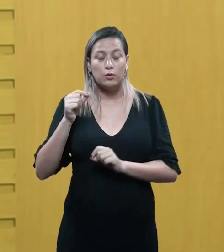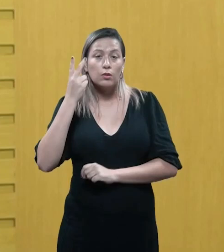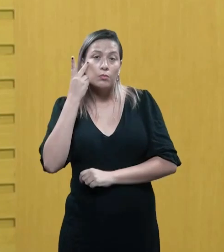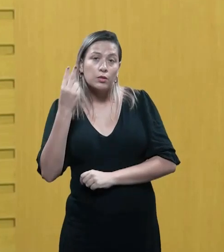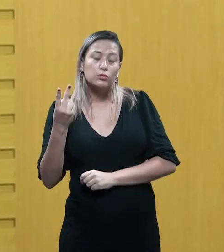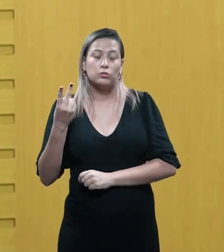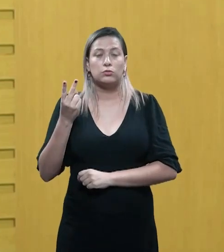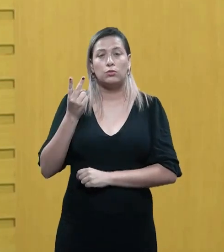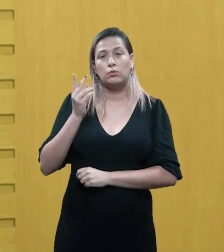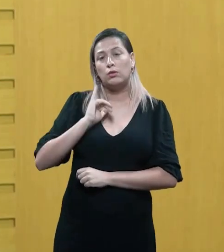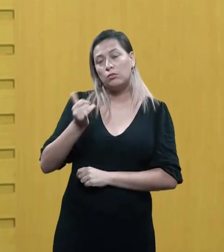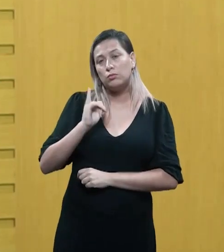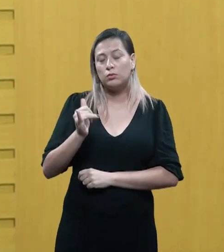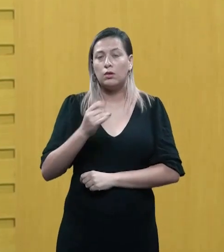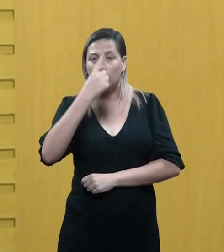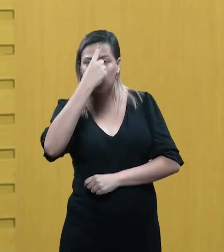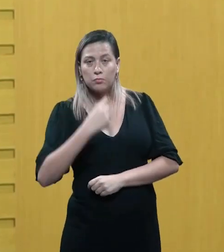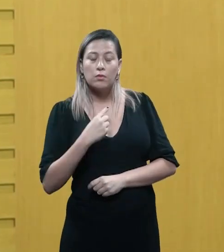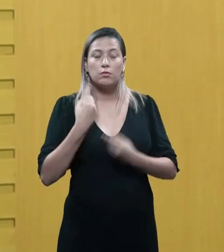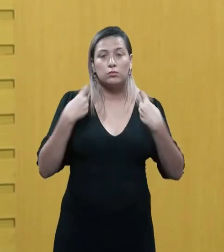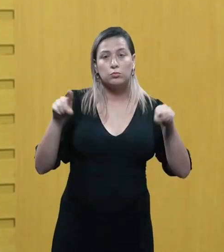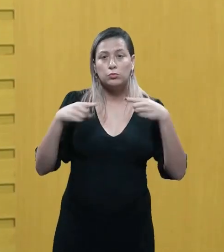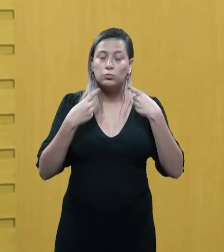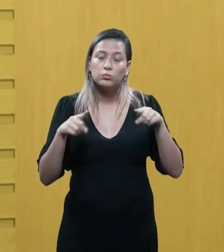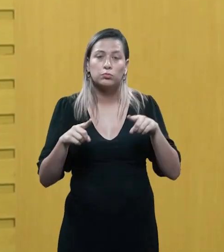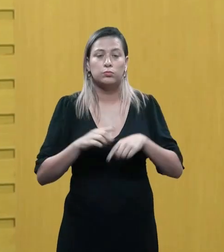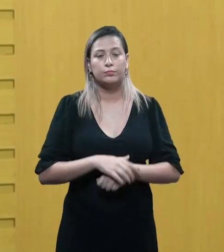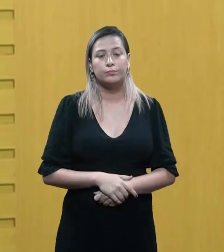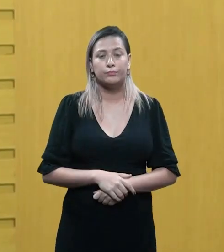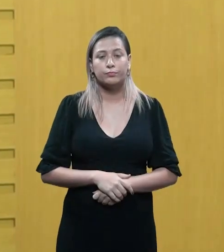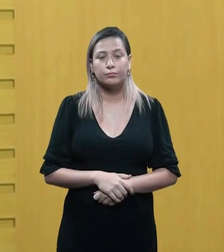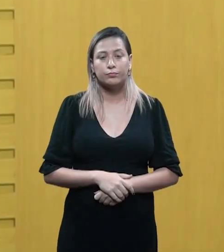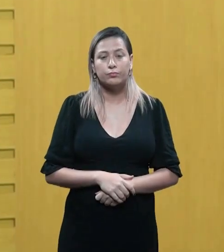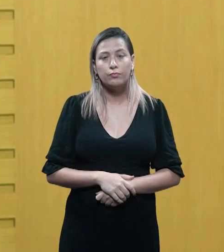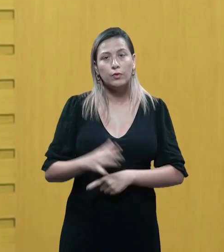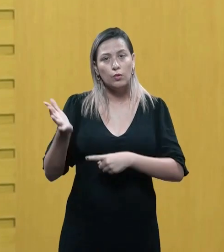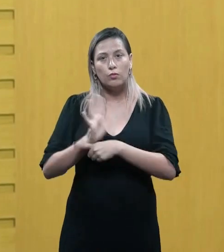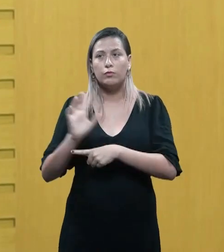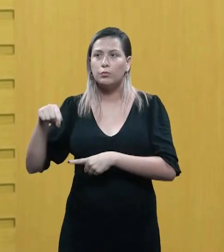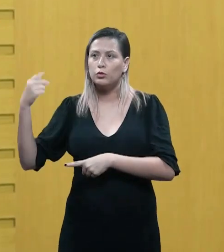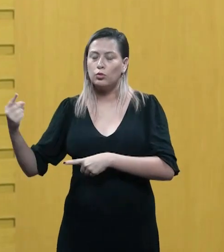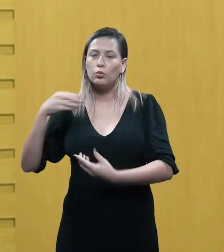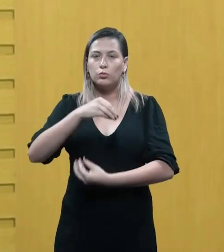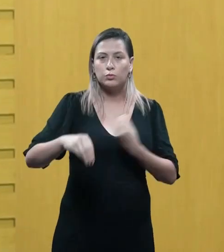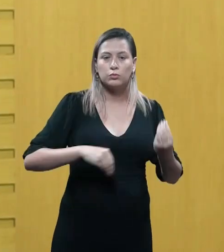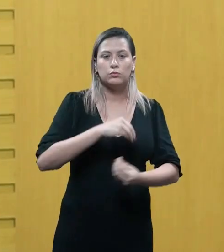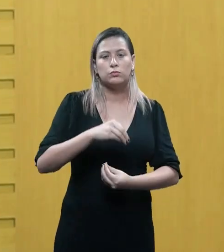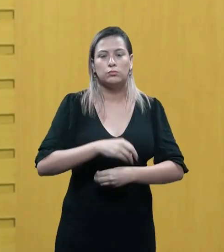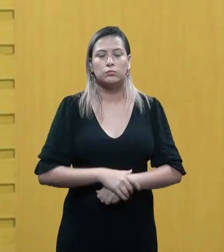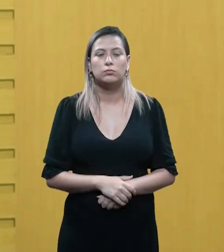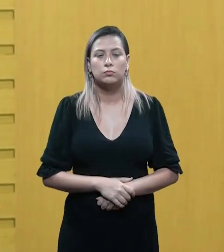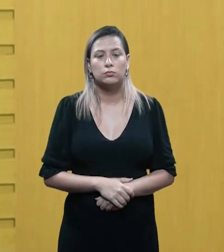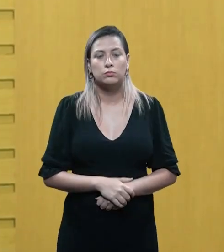ele é uma história contada em imagens, contada com músicas, contada com trechos de outros